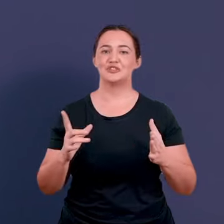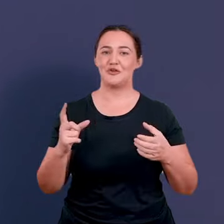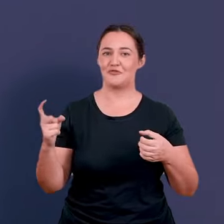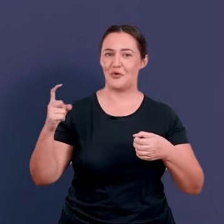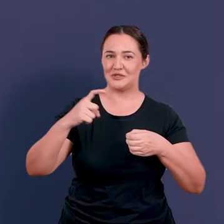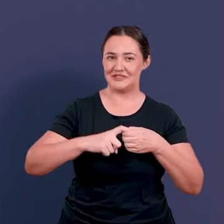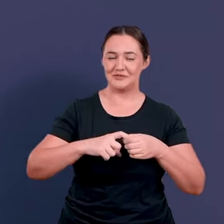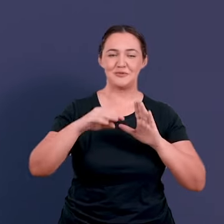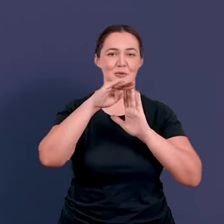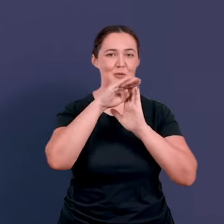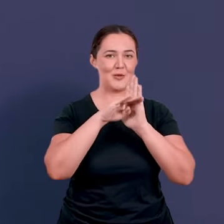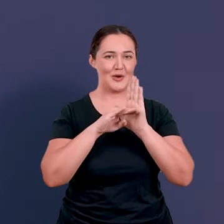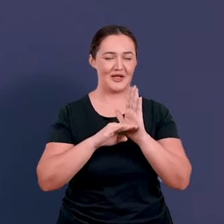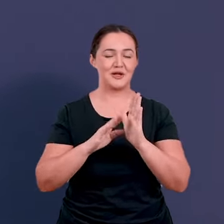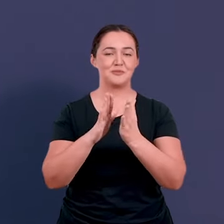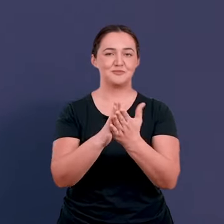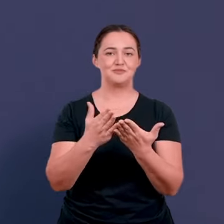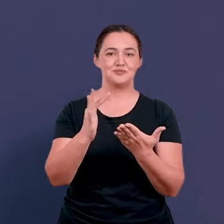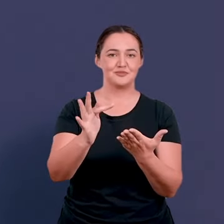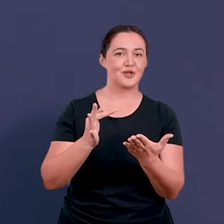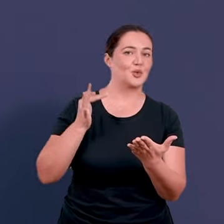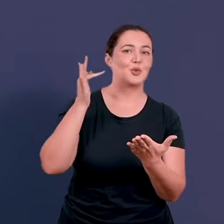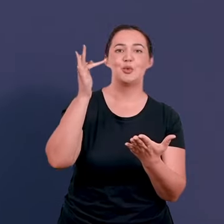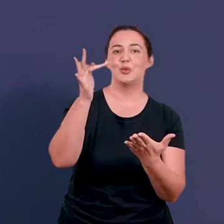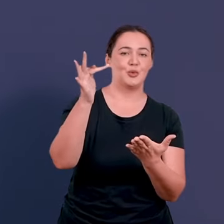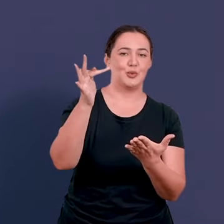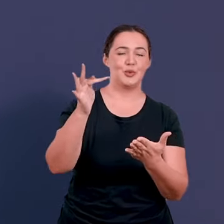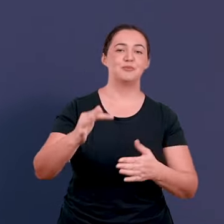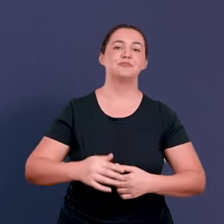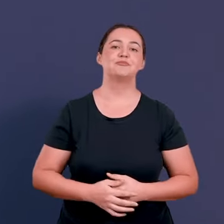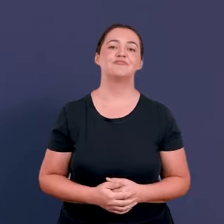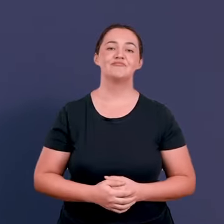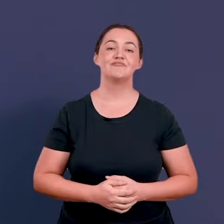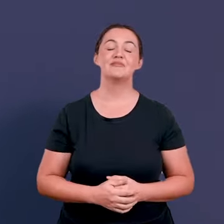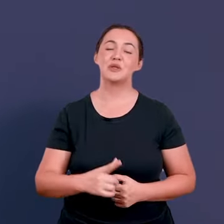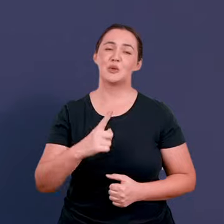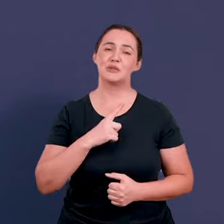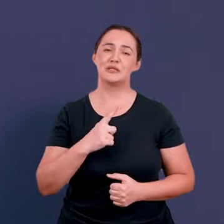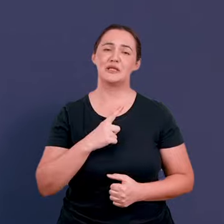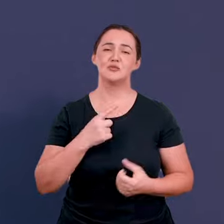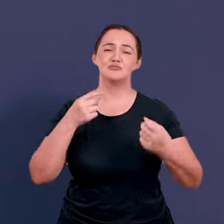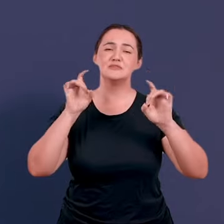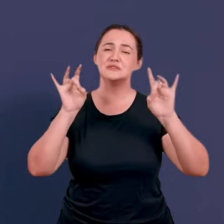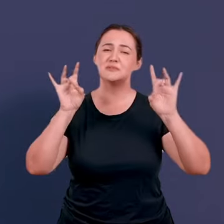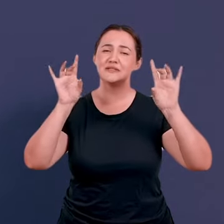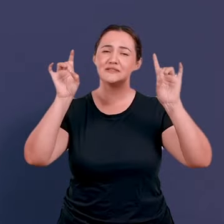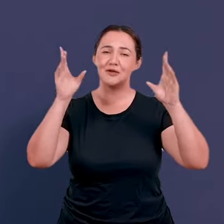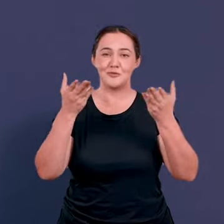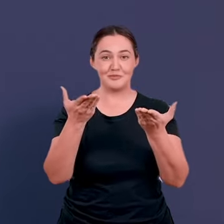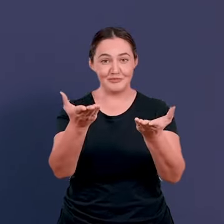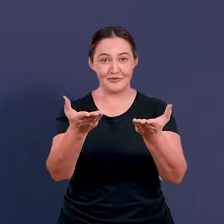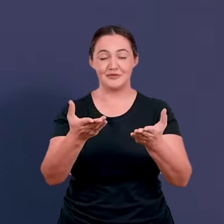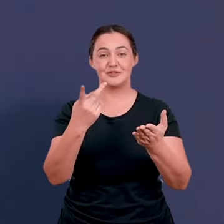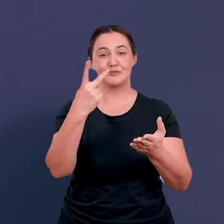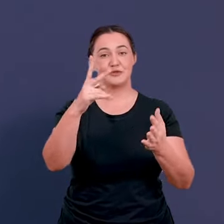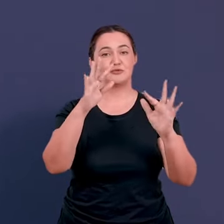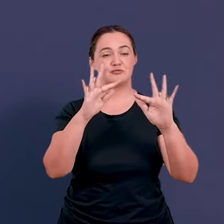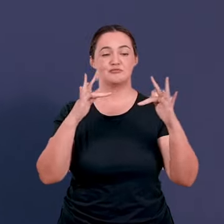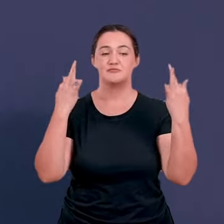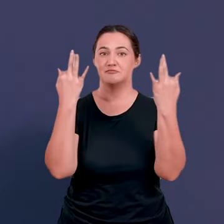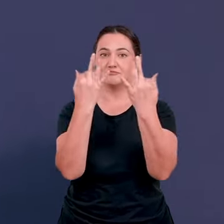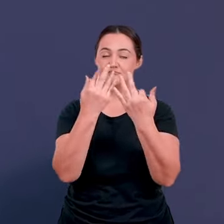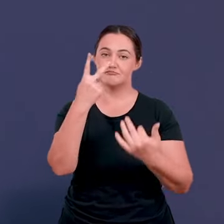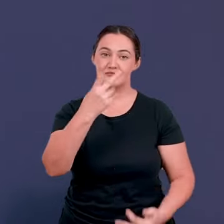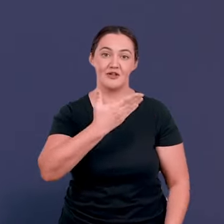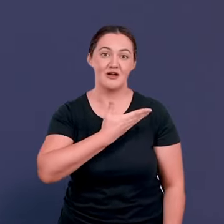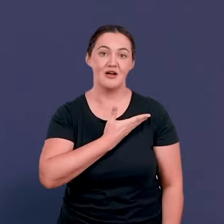Já estamos de volta com o programa A Arena do Futuro e eu tenho algo muito especial para você, para sua família,